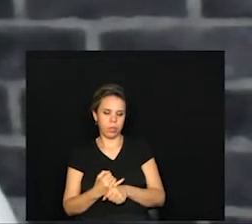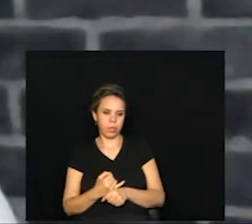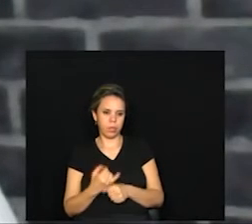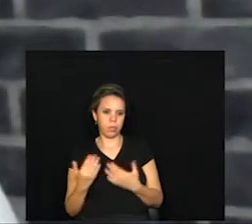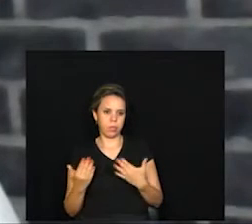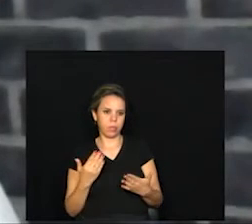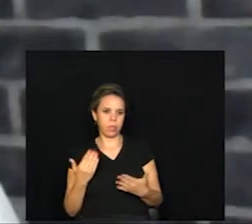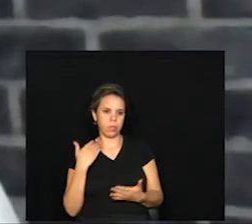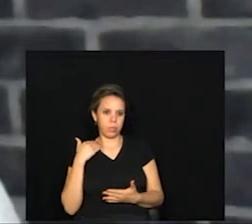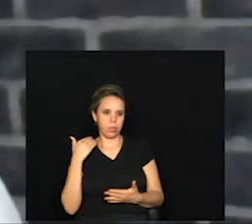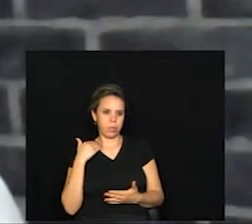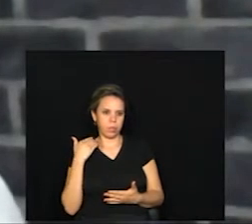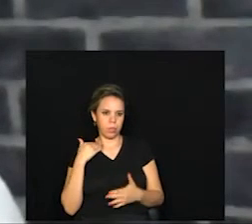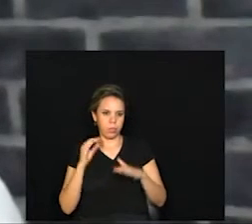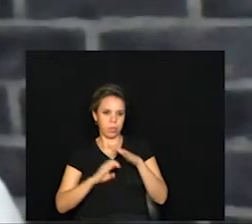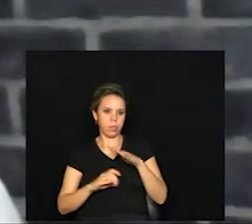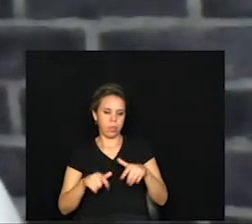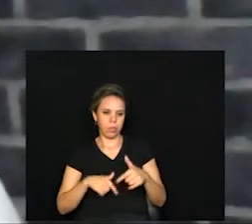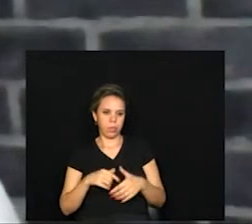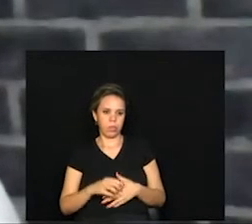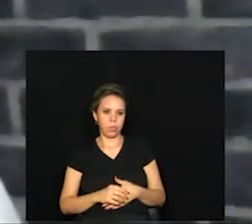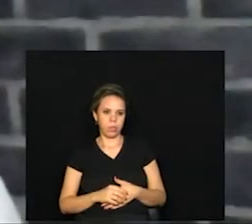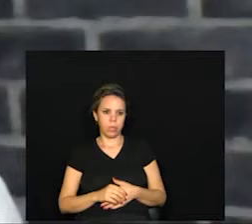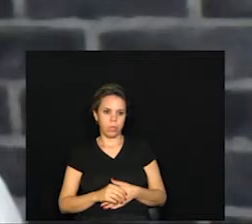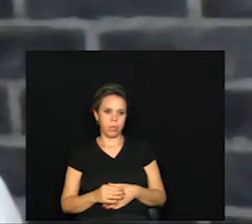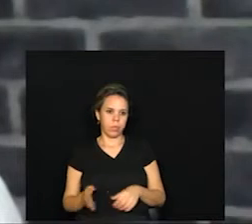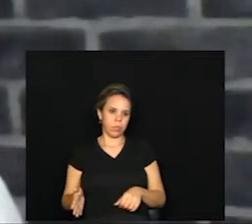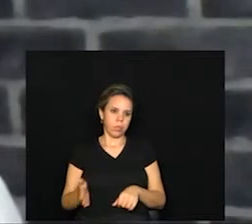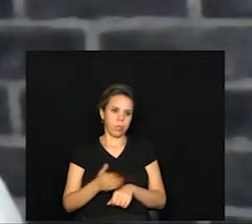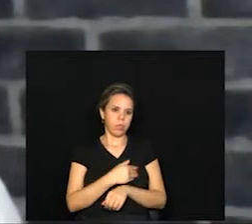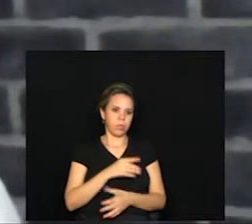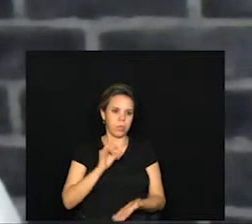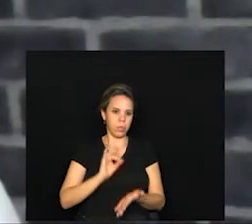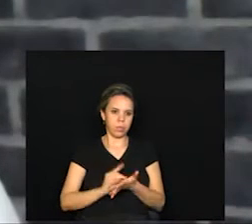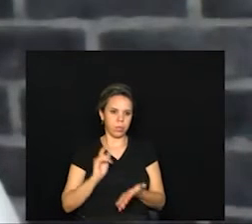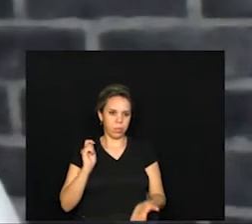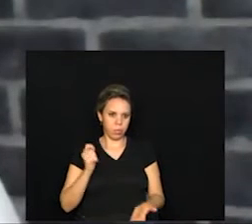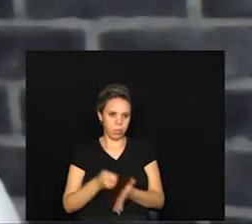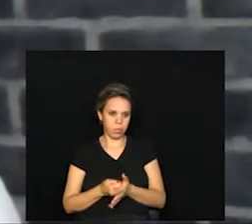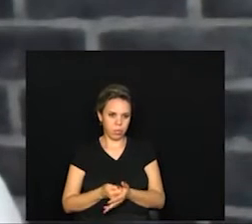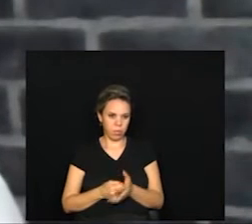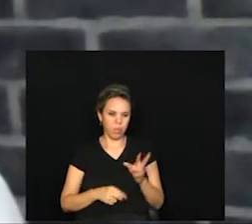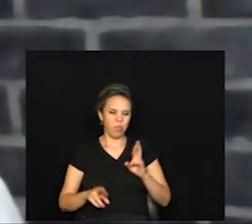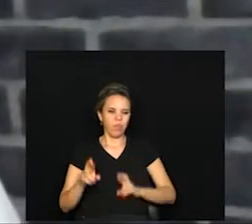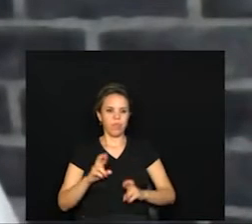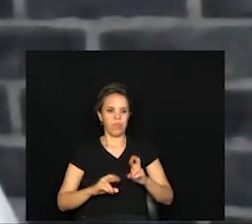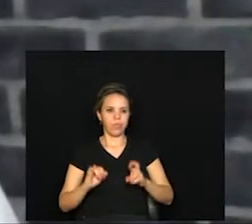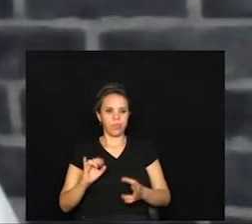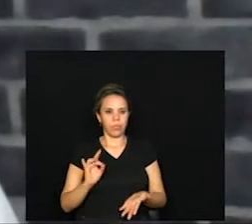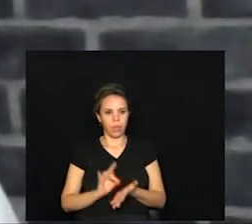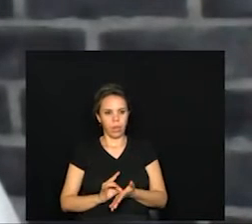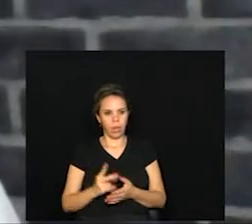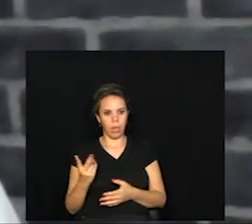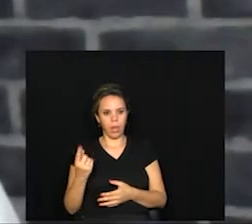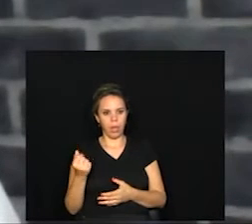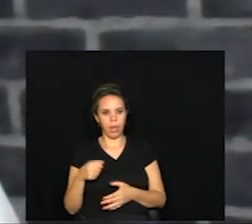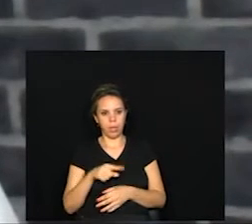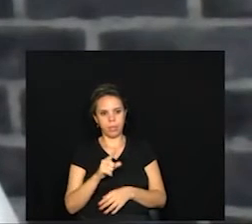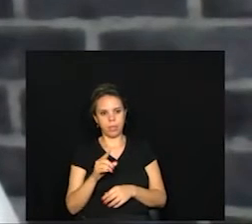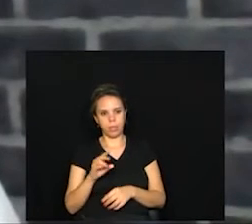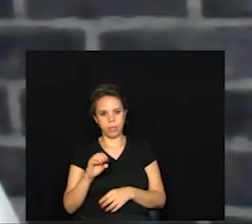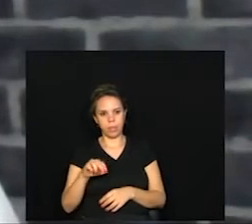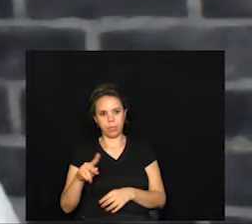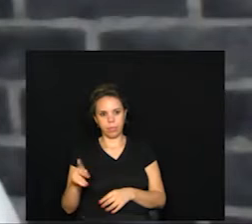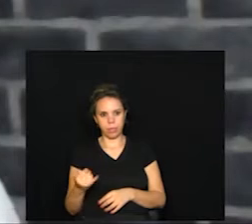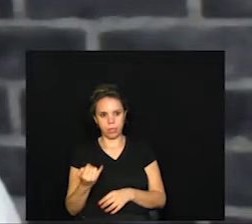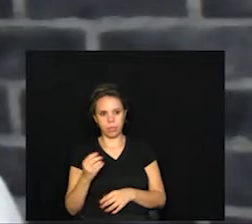o banco que aquela empresa trabalha e, antes de confirmar o pagamento, verificar se realmente aquele valor vai para o CNPJ